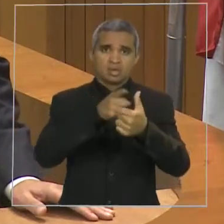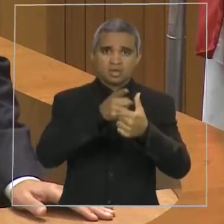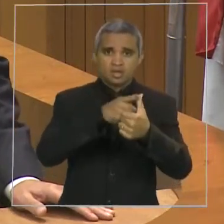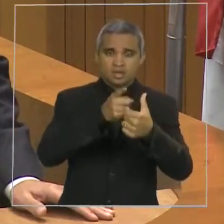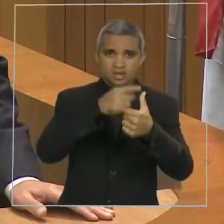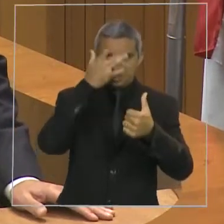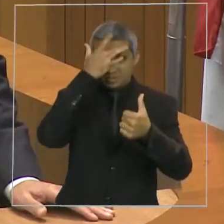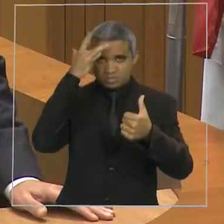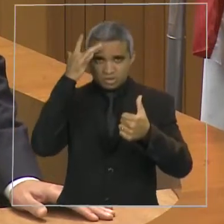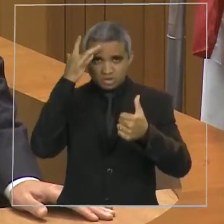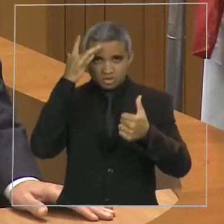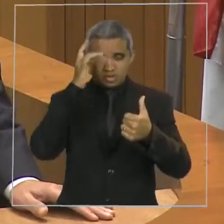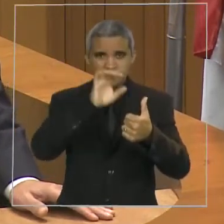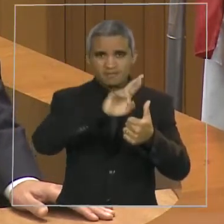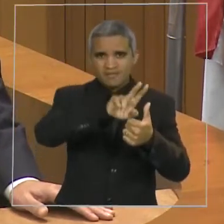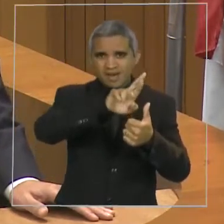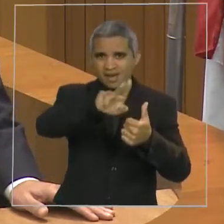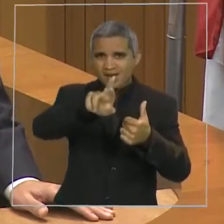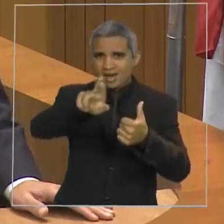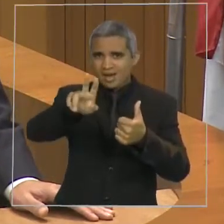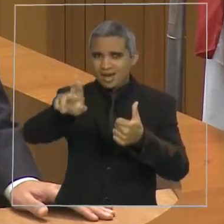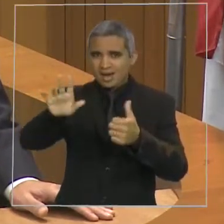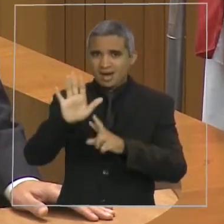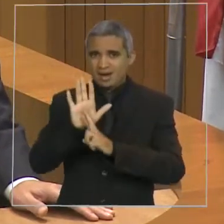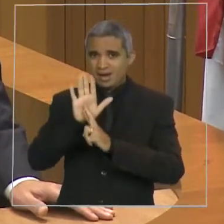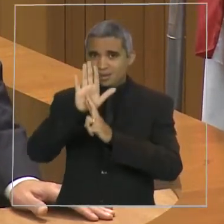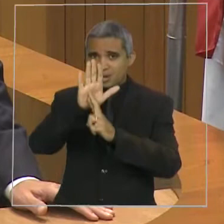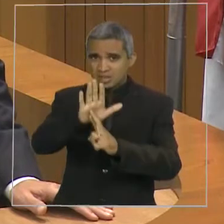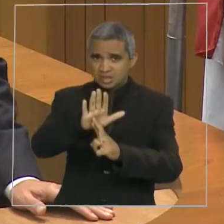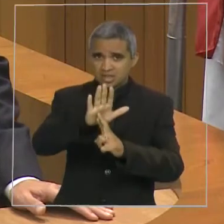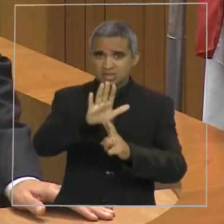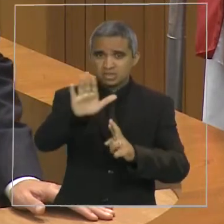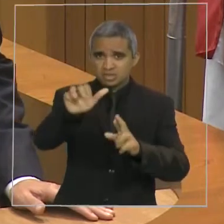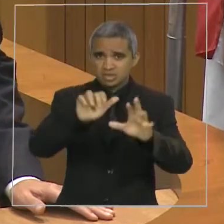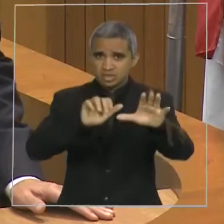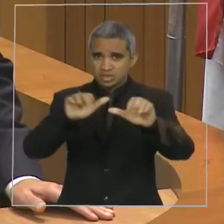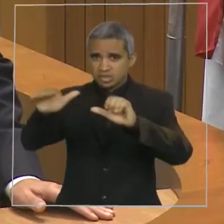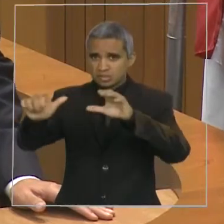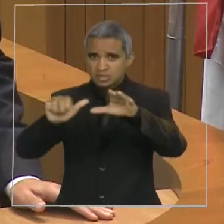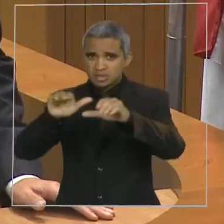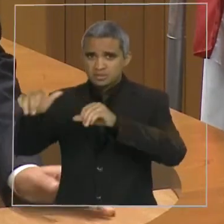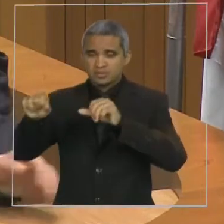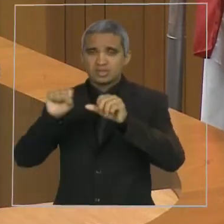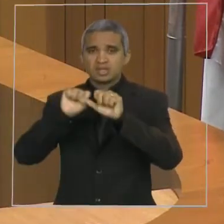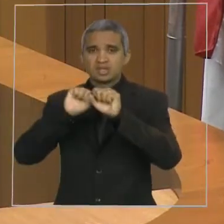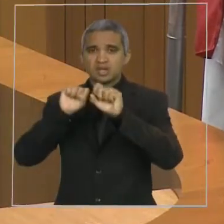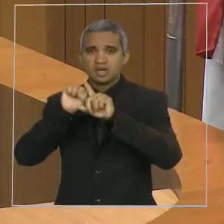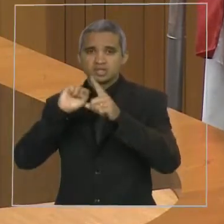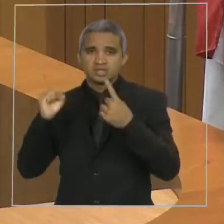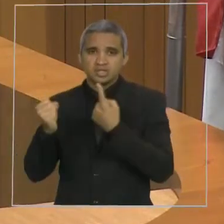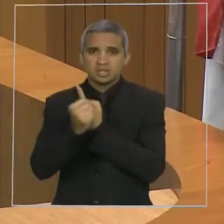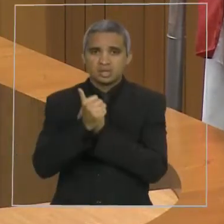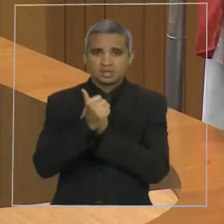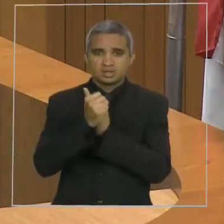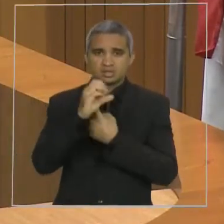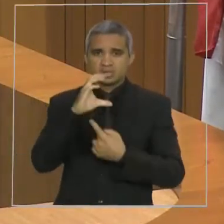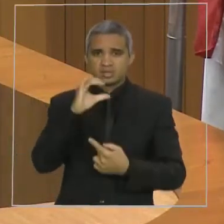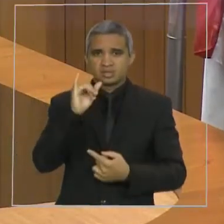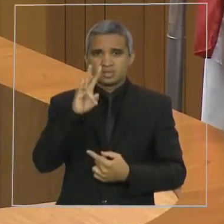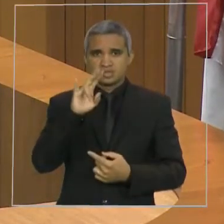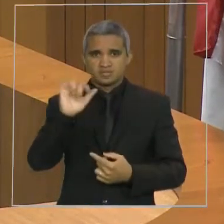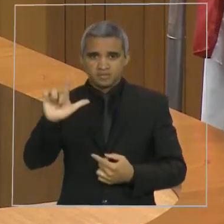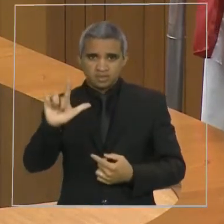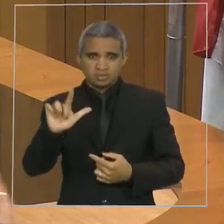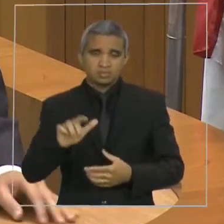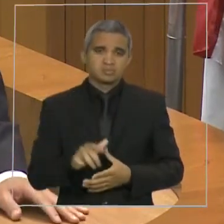mais diversos segmentos, com maioria de representantes da sociedade civil. E aí ele retira esse termo, por